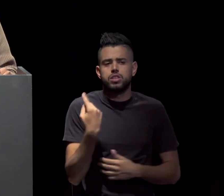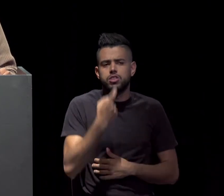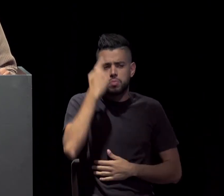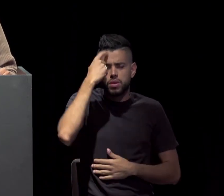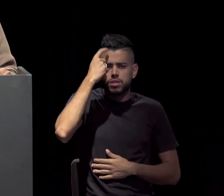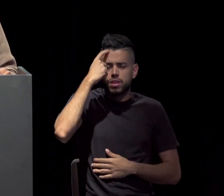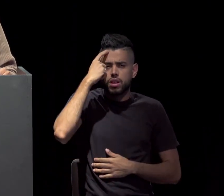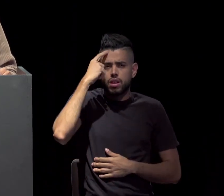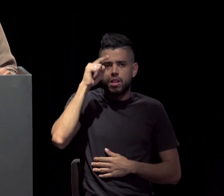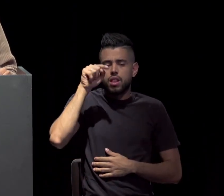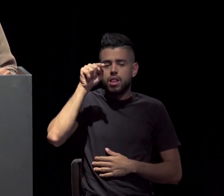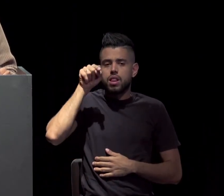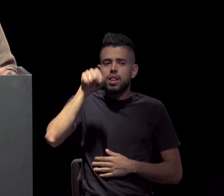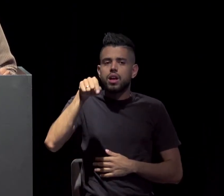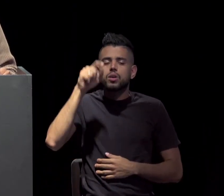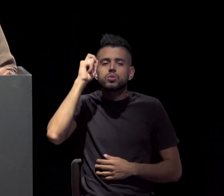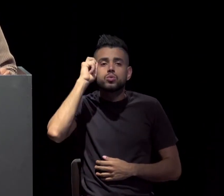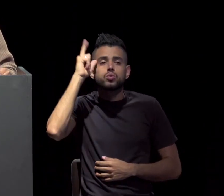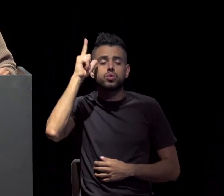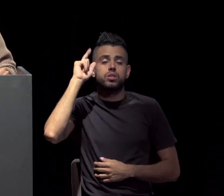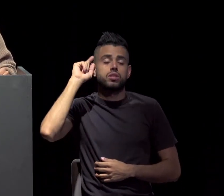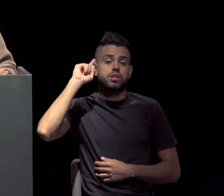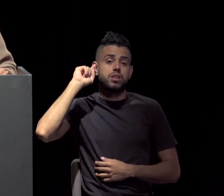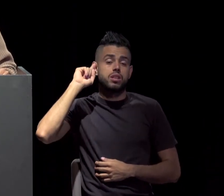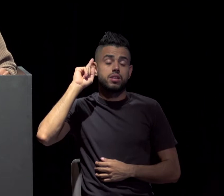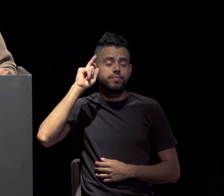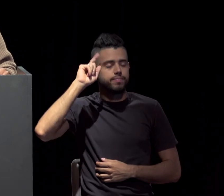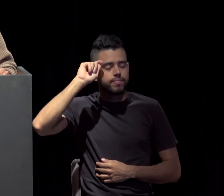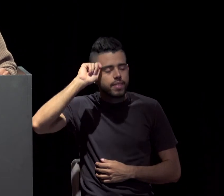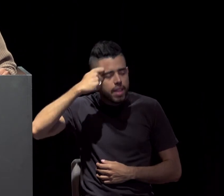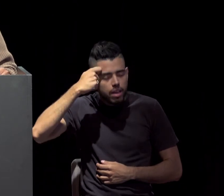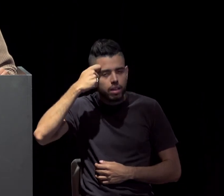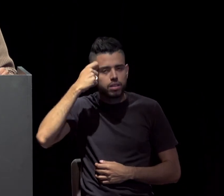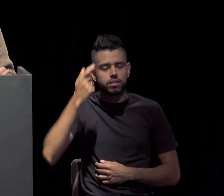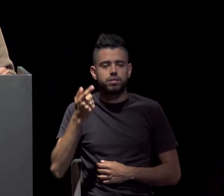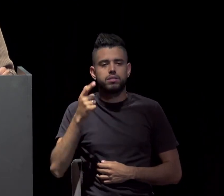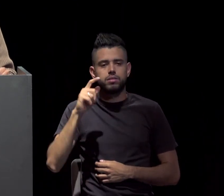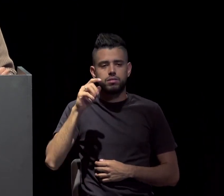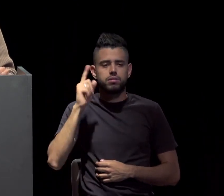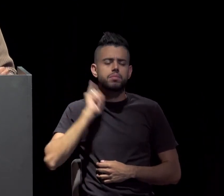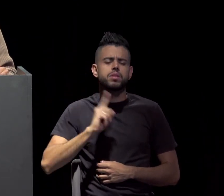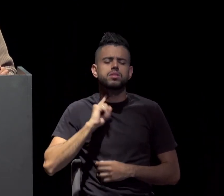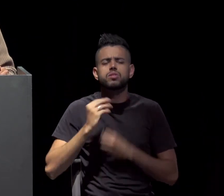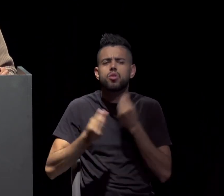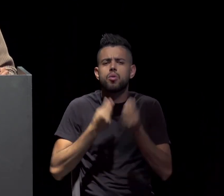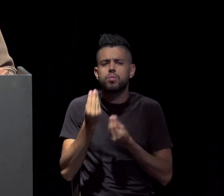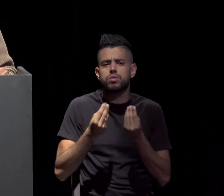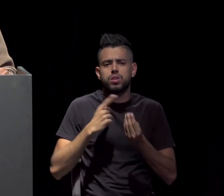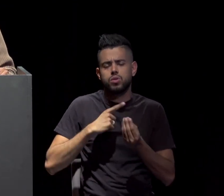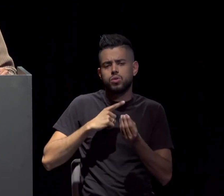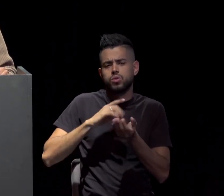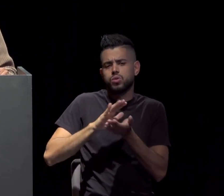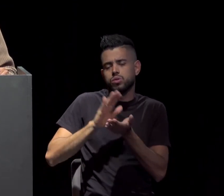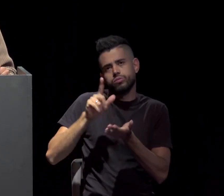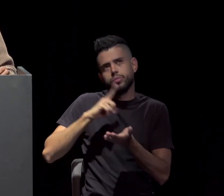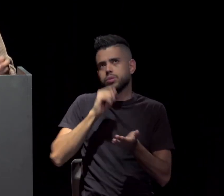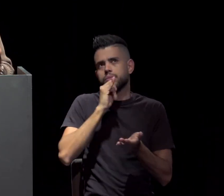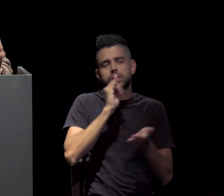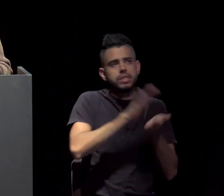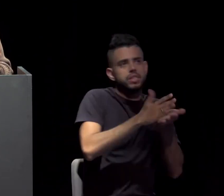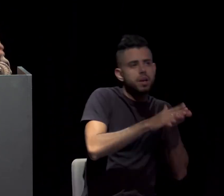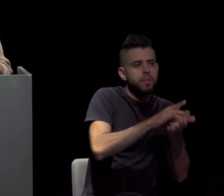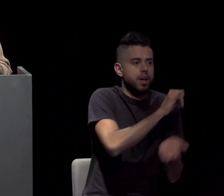negra em Minas. O samba carioca, o samba de roda baiano, o candomblé baiano,